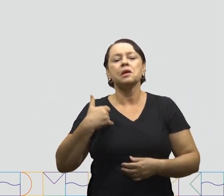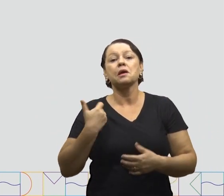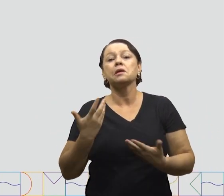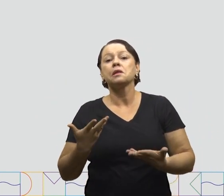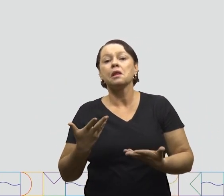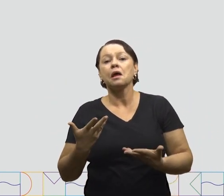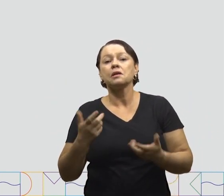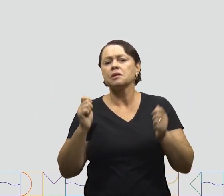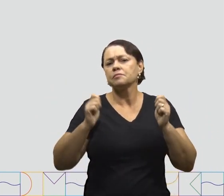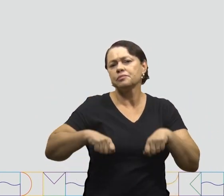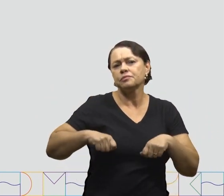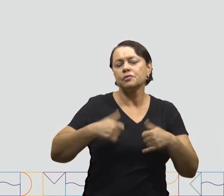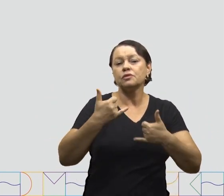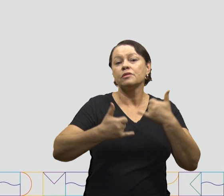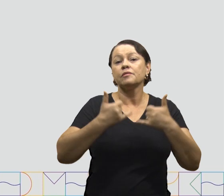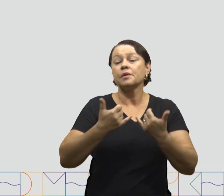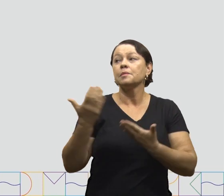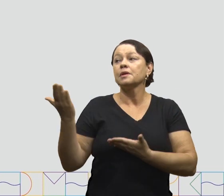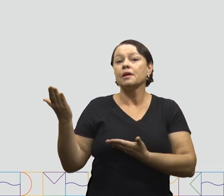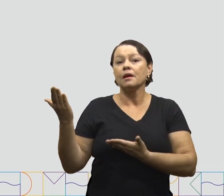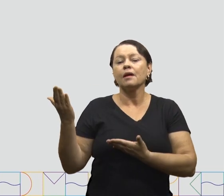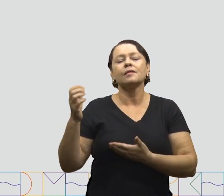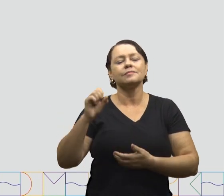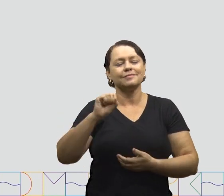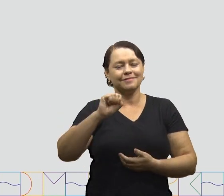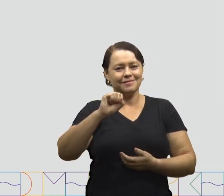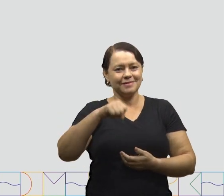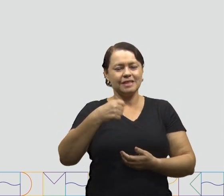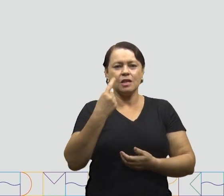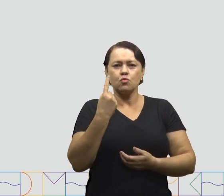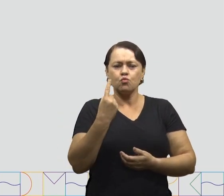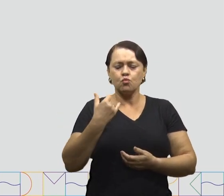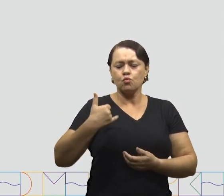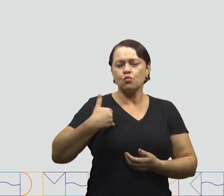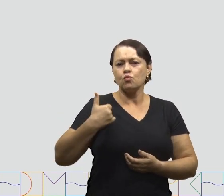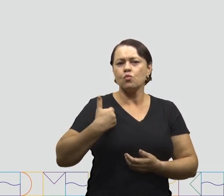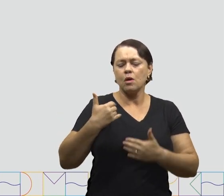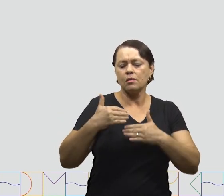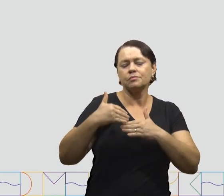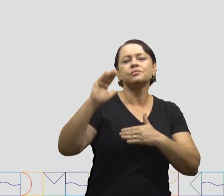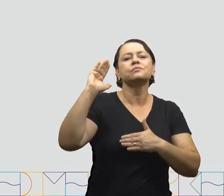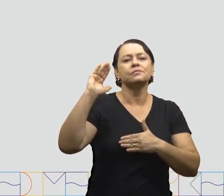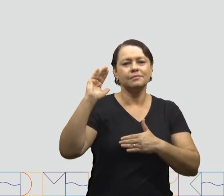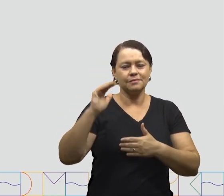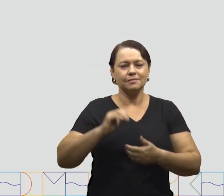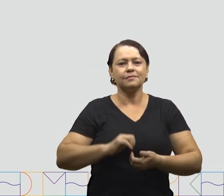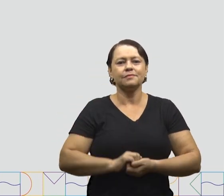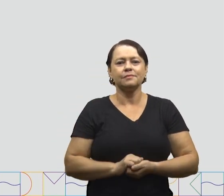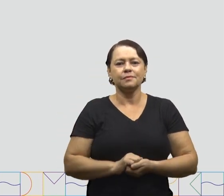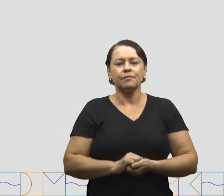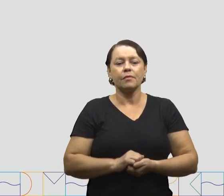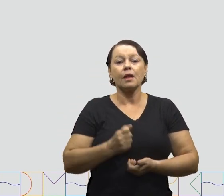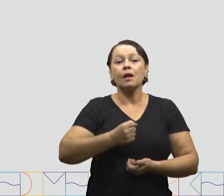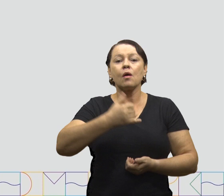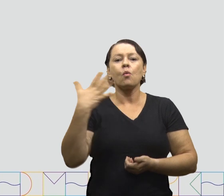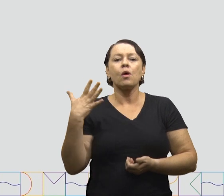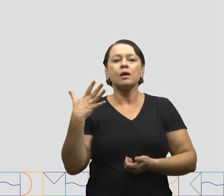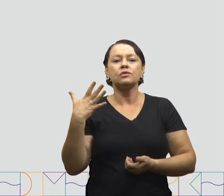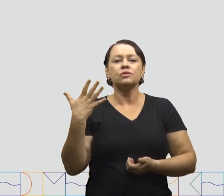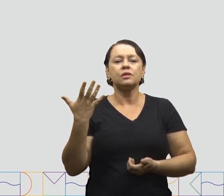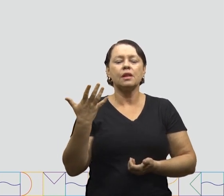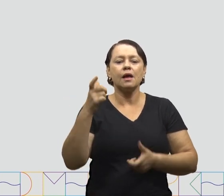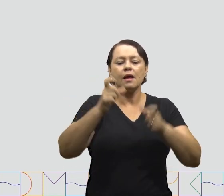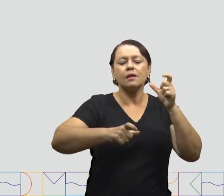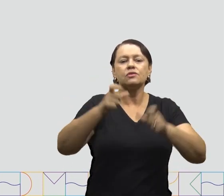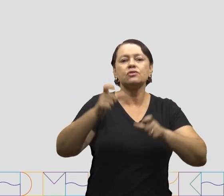será que é necessário para brincar de roda? Muito bem, a partir de 1 ano. 4. Número de